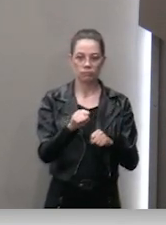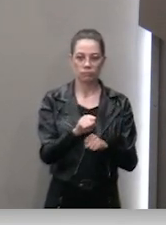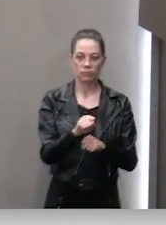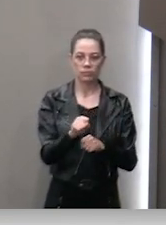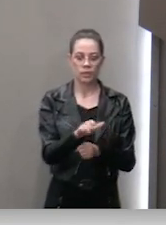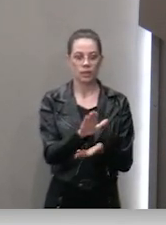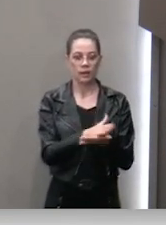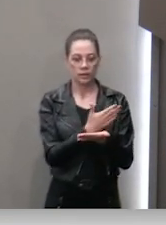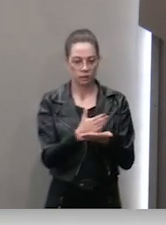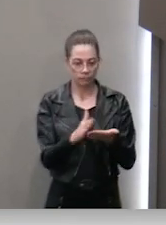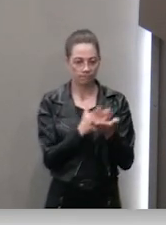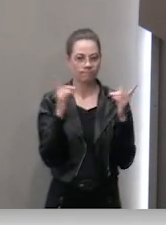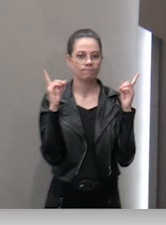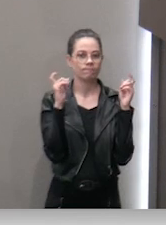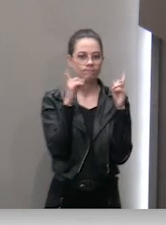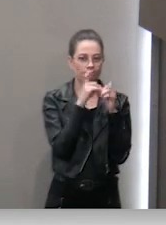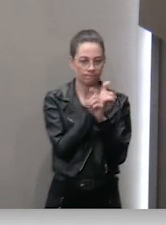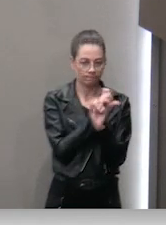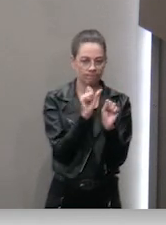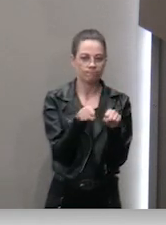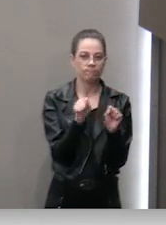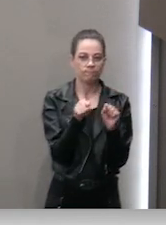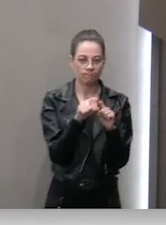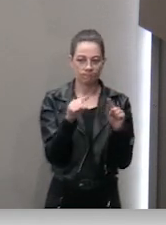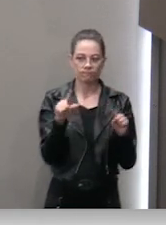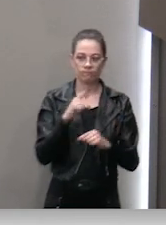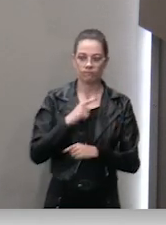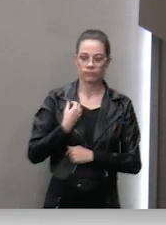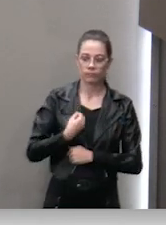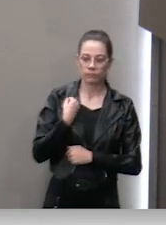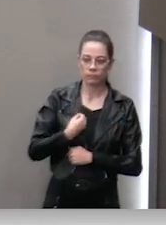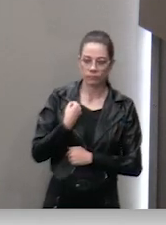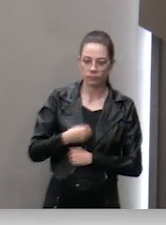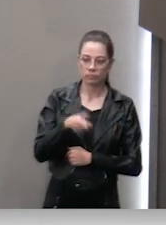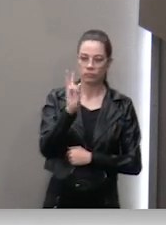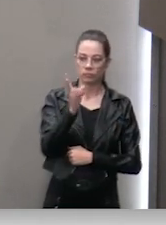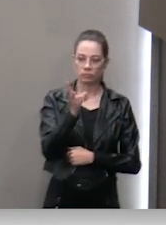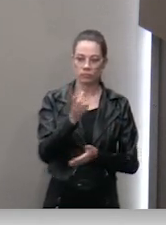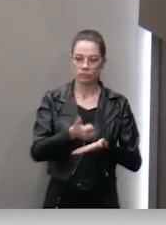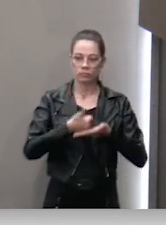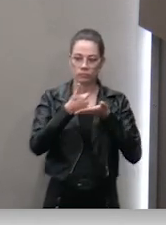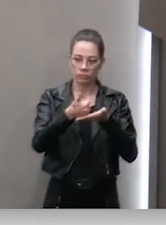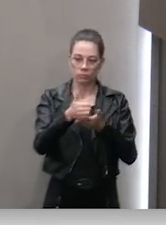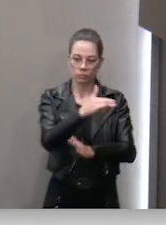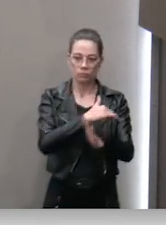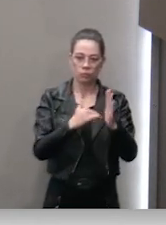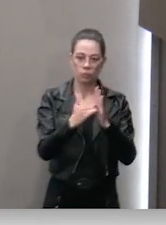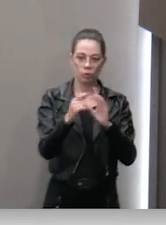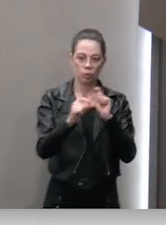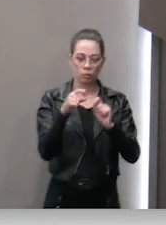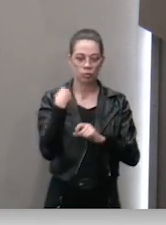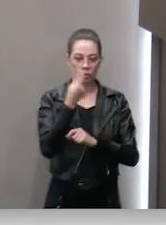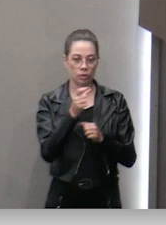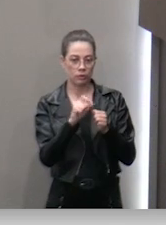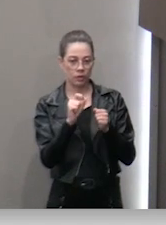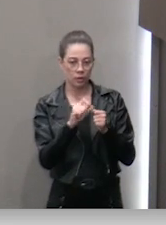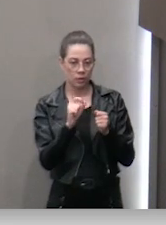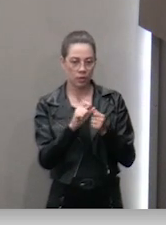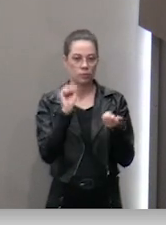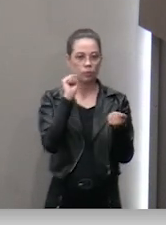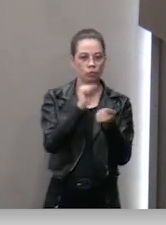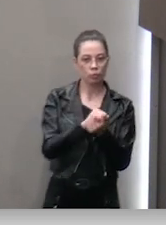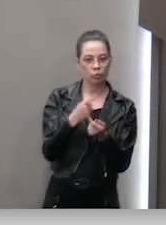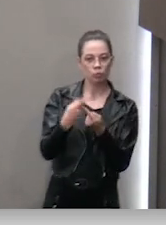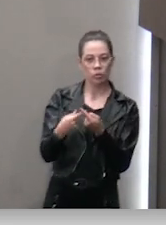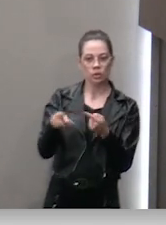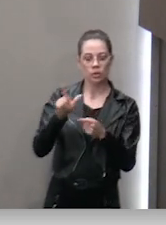sol. Mas a Mari está ali, nos apoiando, e tudo que a gente faz, grande parte a gente faz porque